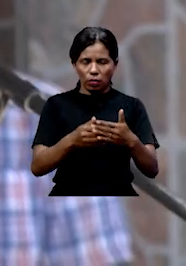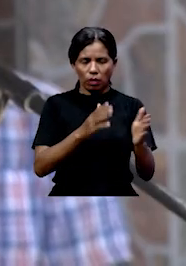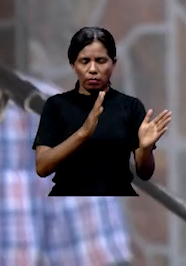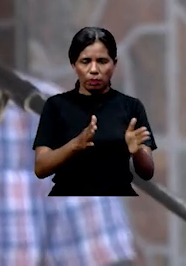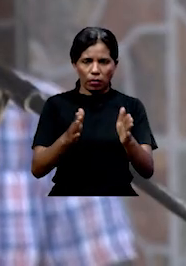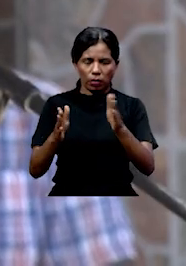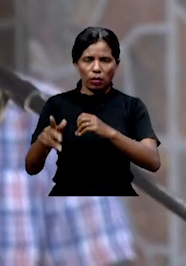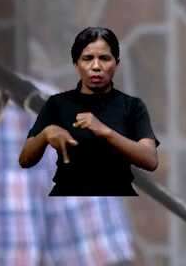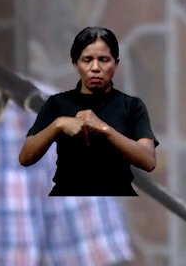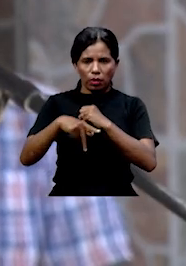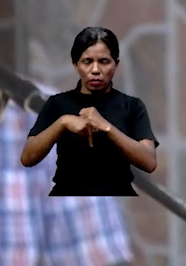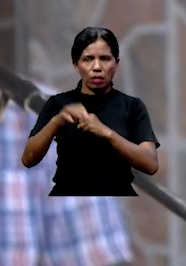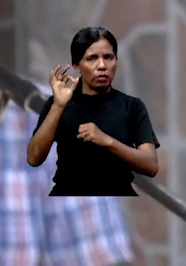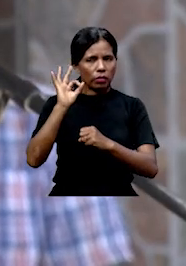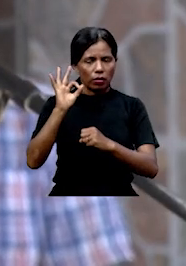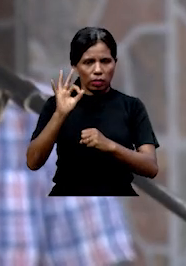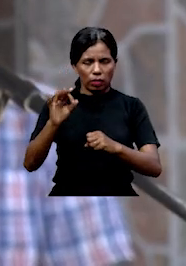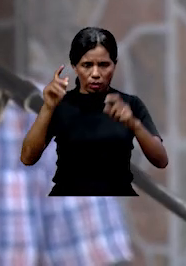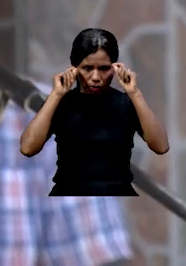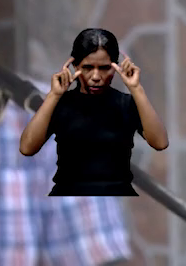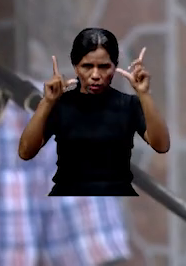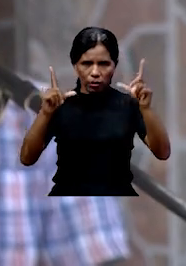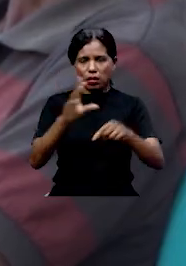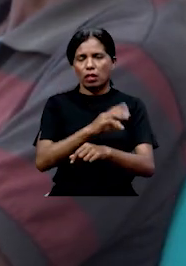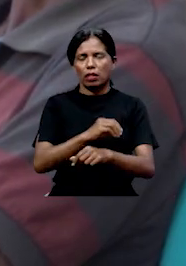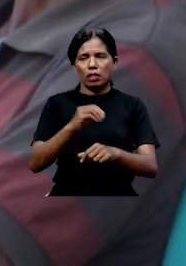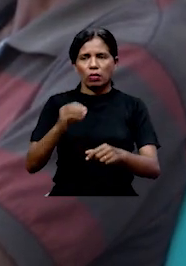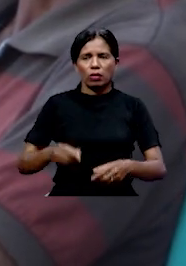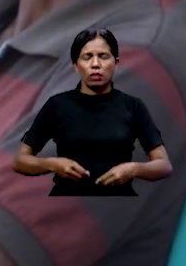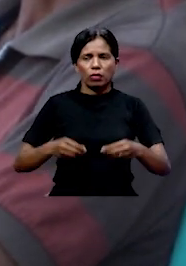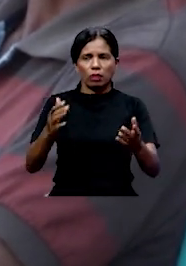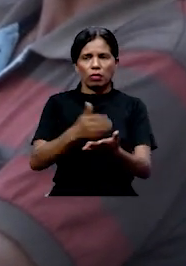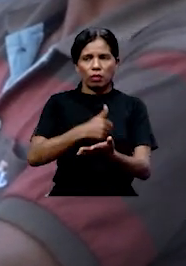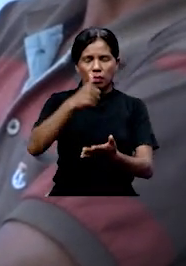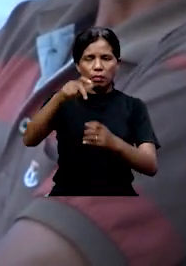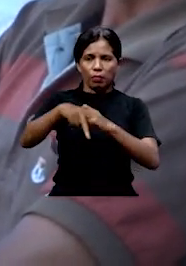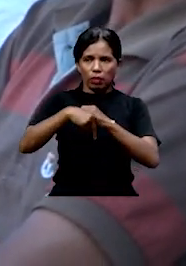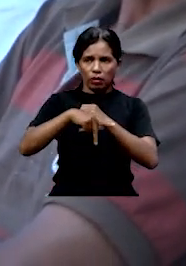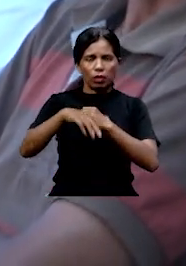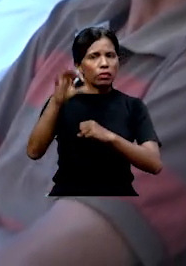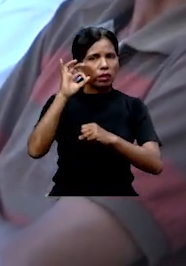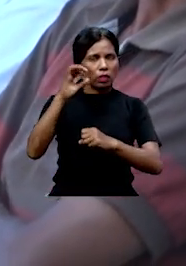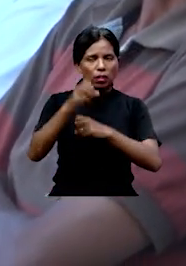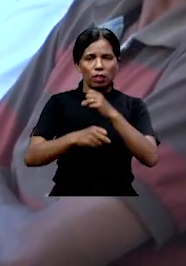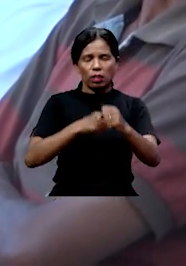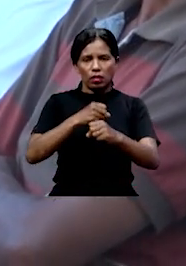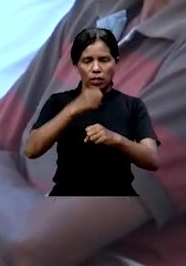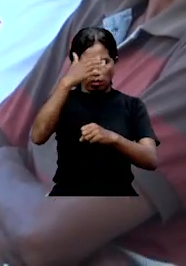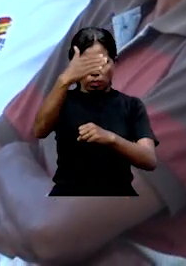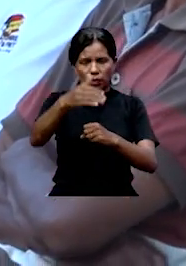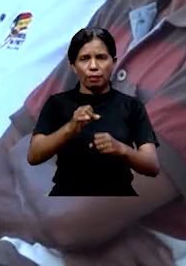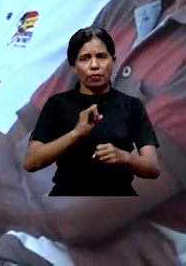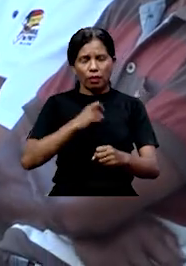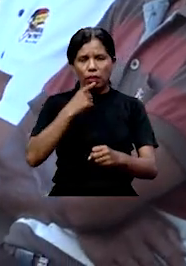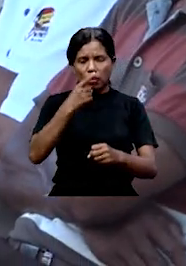e a partido Frente Revolucionário Timor-Leste Independente, onde foi vitória ba Fretilin e a Tina Noen. Onde andei que para a Sira?